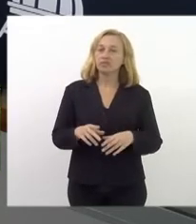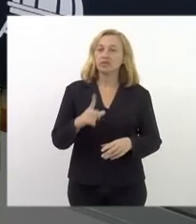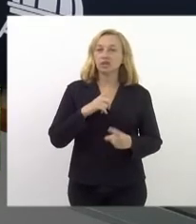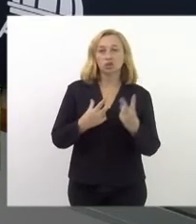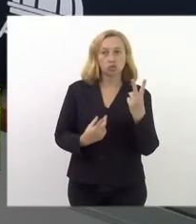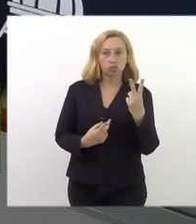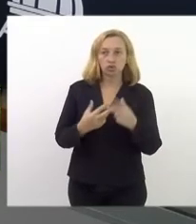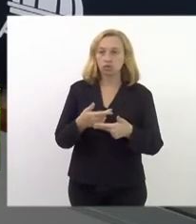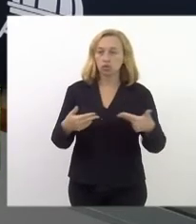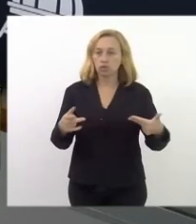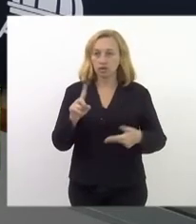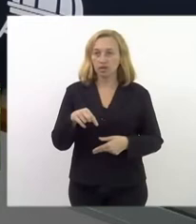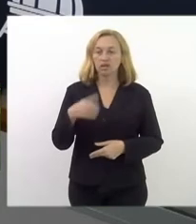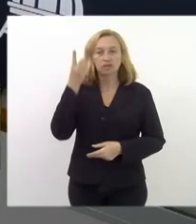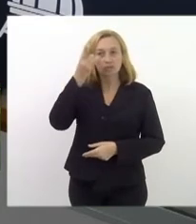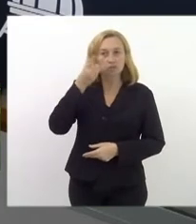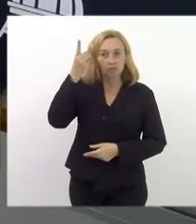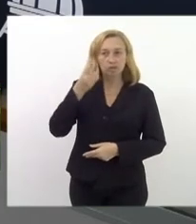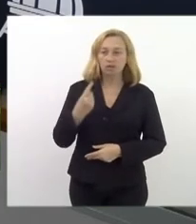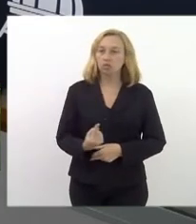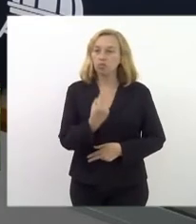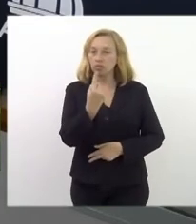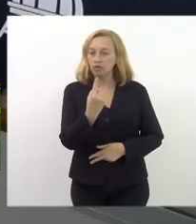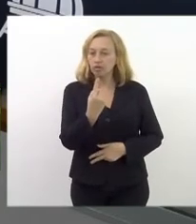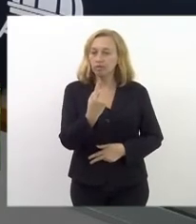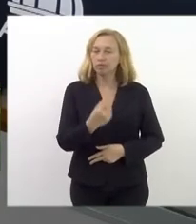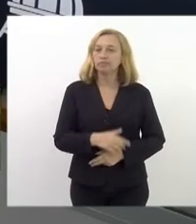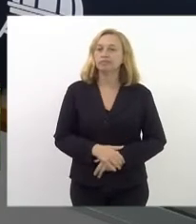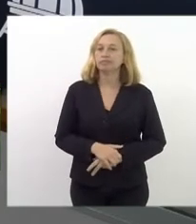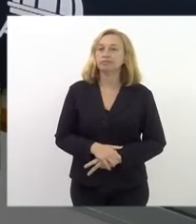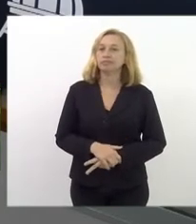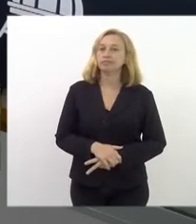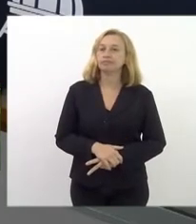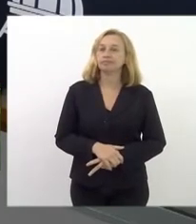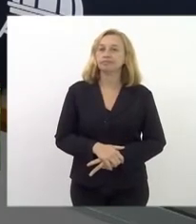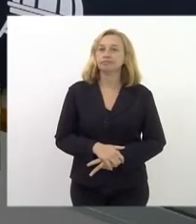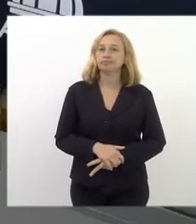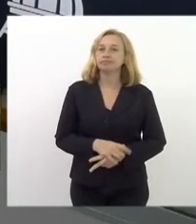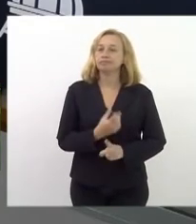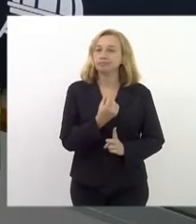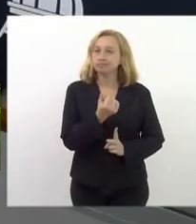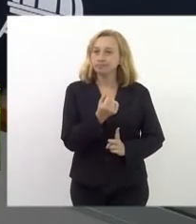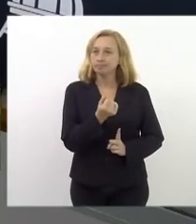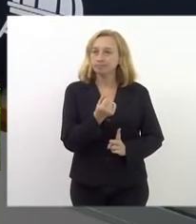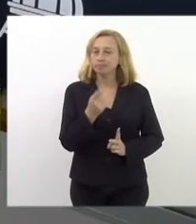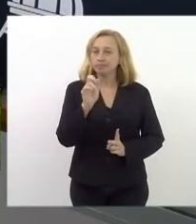né, deputado? Tem uma que é o preço do barril está